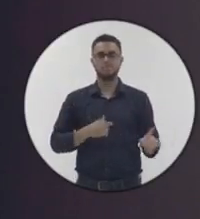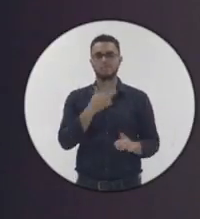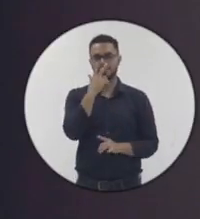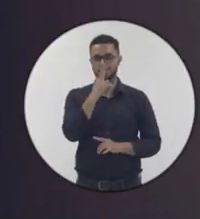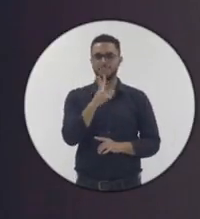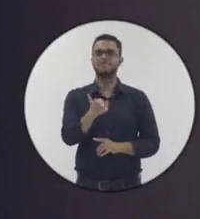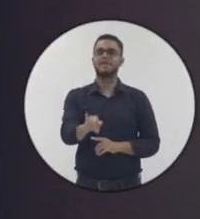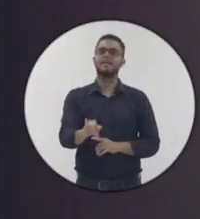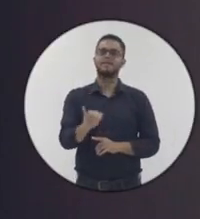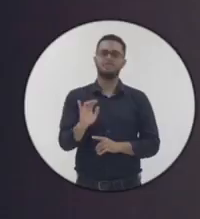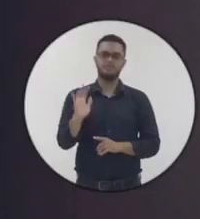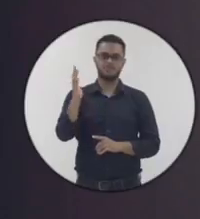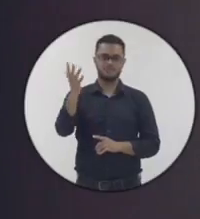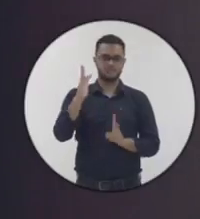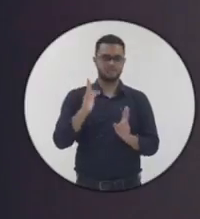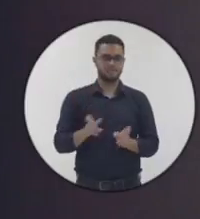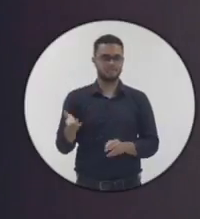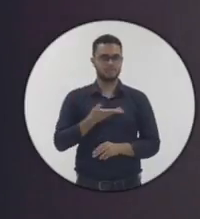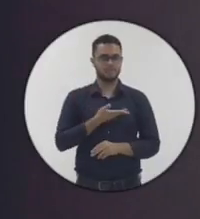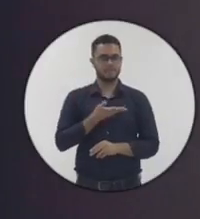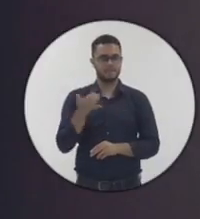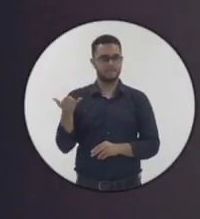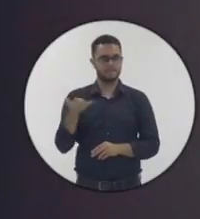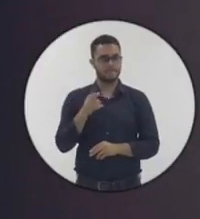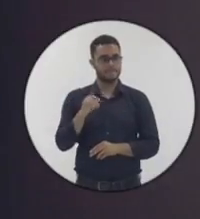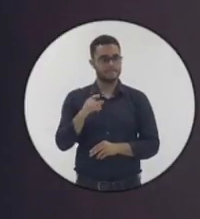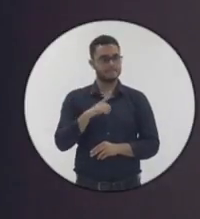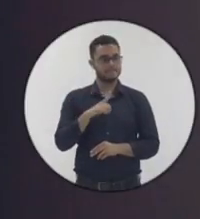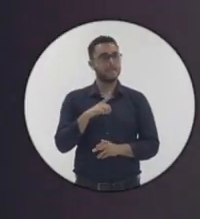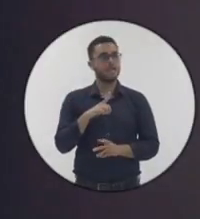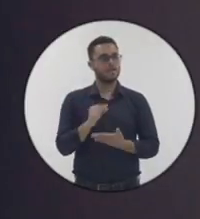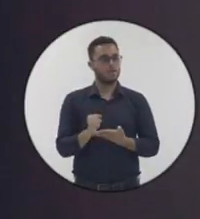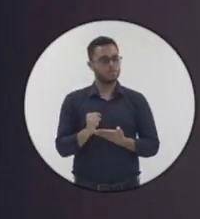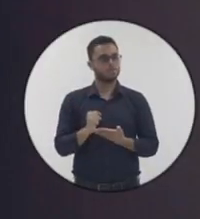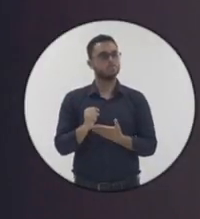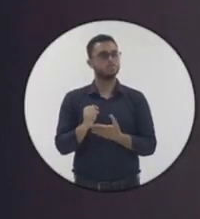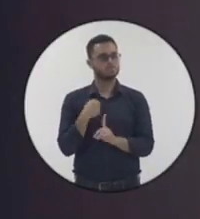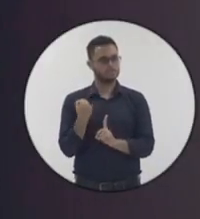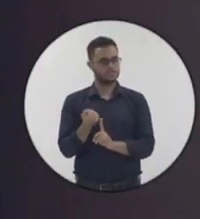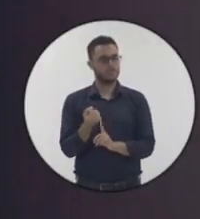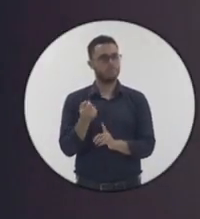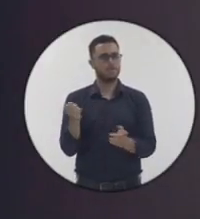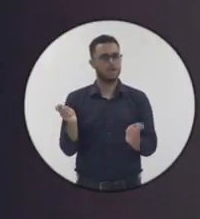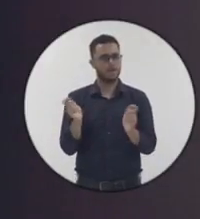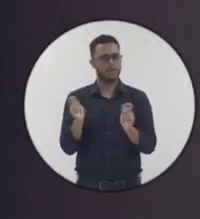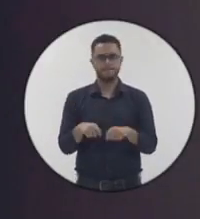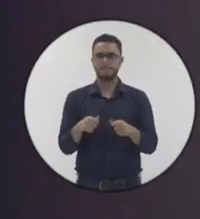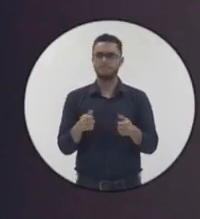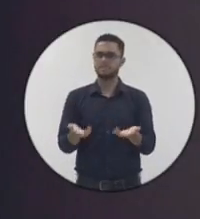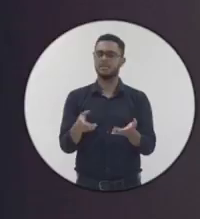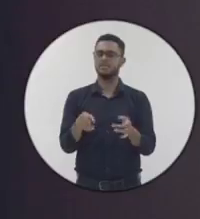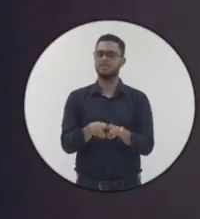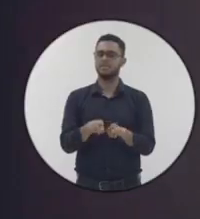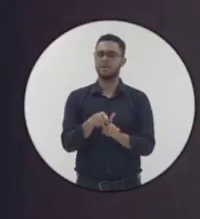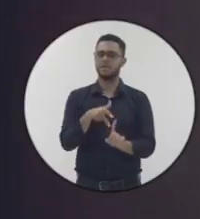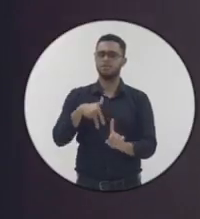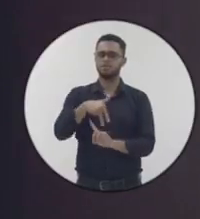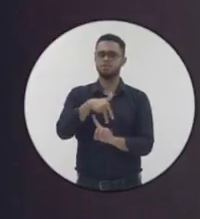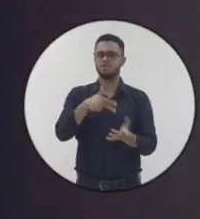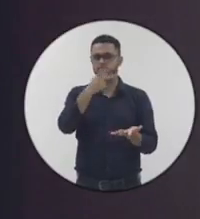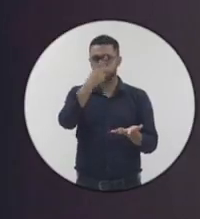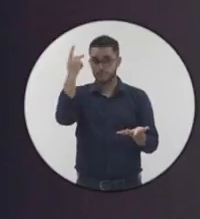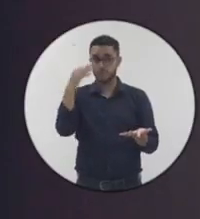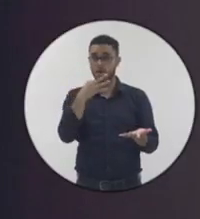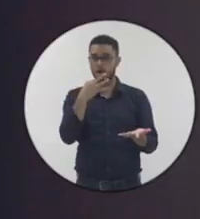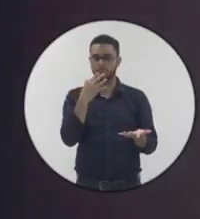da companheira complementa bem, se também houver controle social, capacitações, apropriação dos operadores do SUAS é importante, porque eles desconhecem